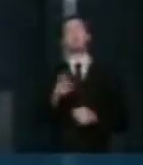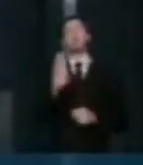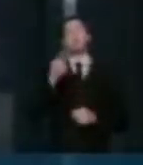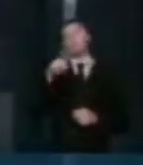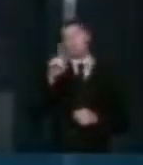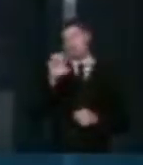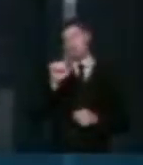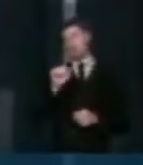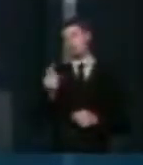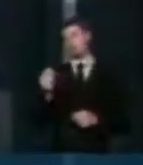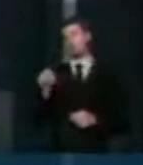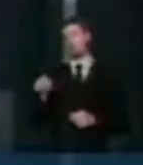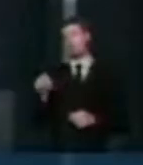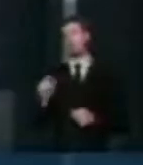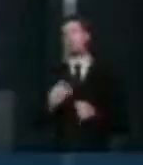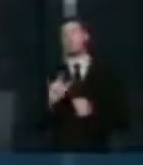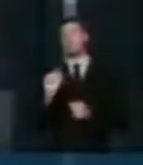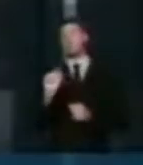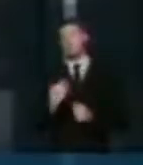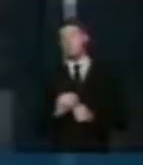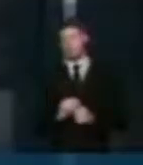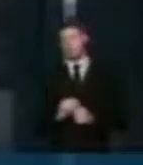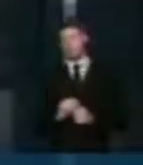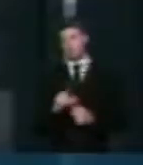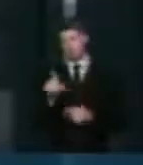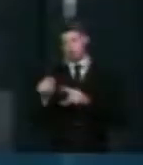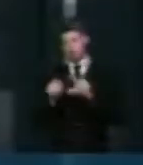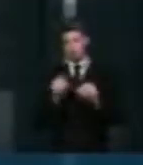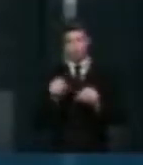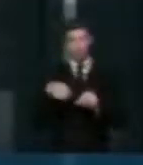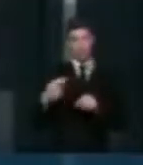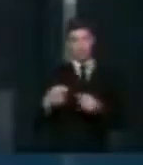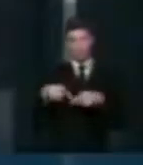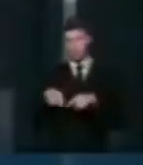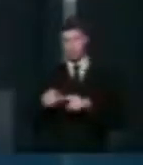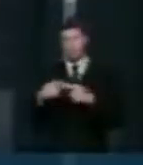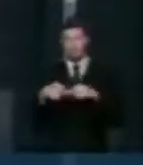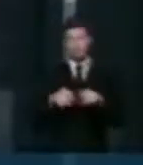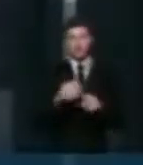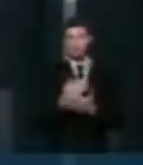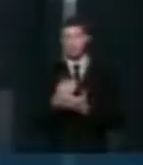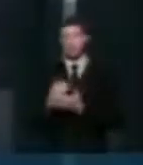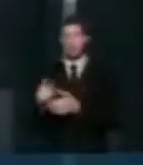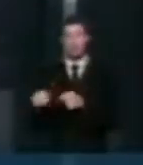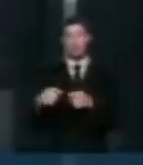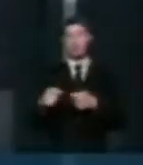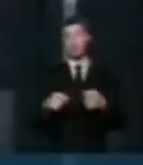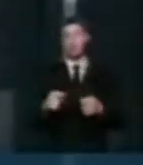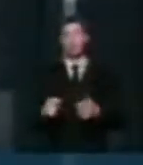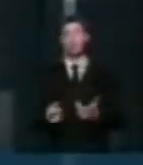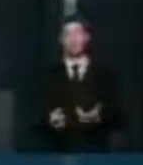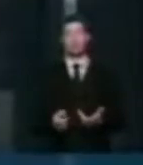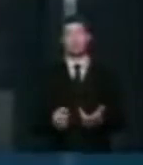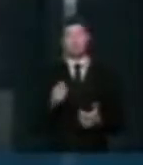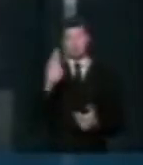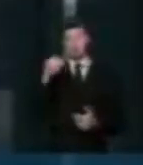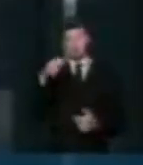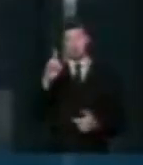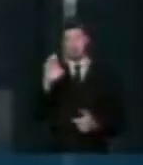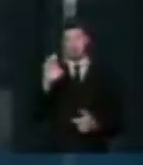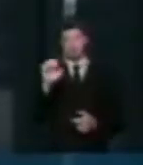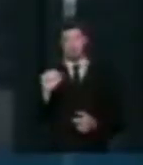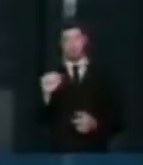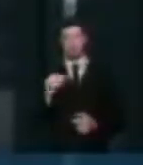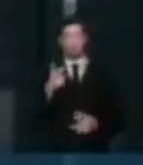com esse dinheiro? Será que está fazendo as melhores escolhas? É muito complicado isso. Esse dinheiro via BNDES não tem transparência e não